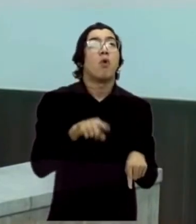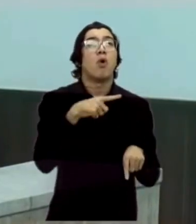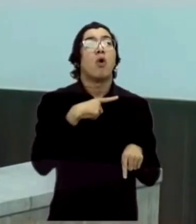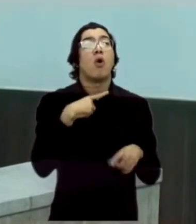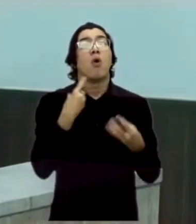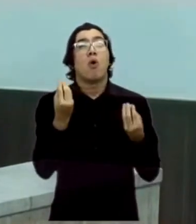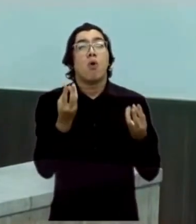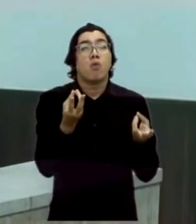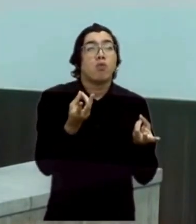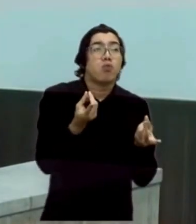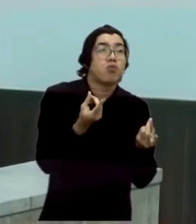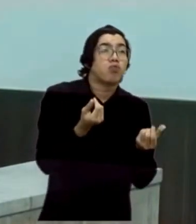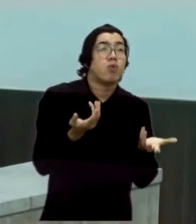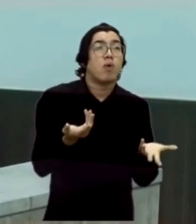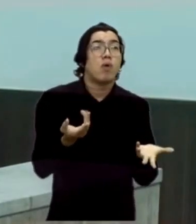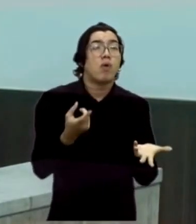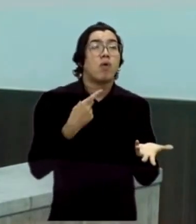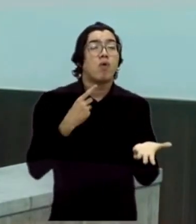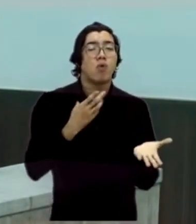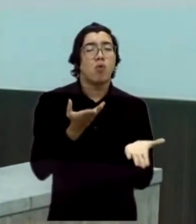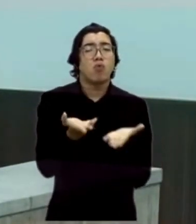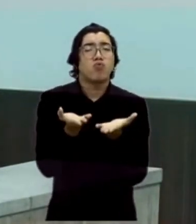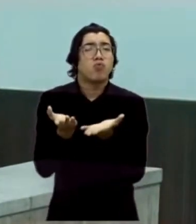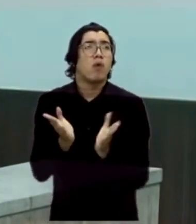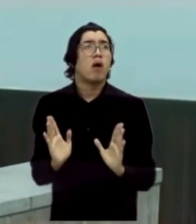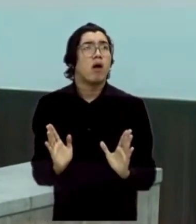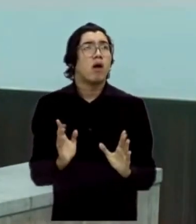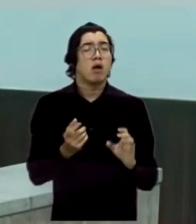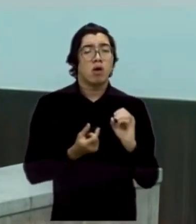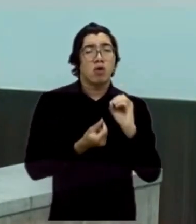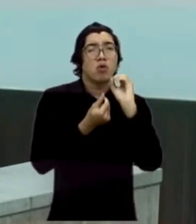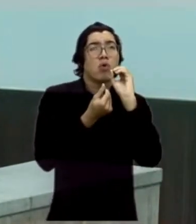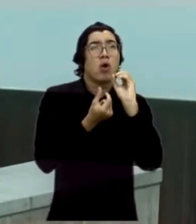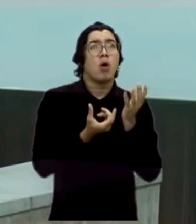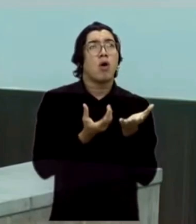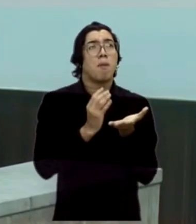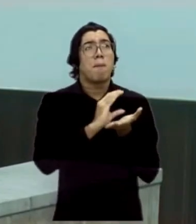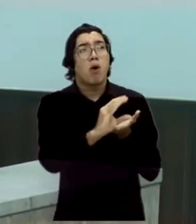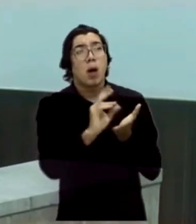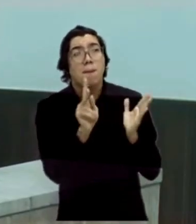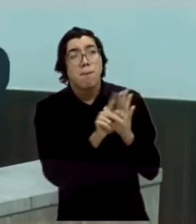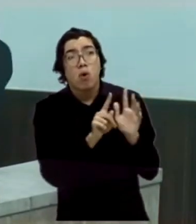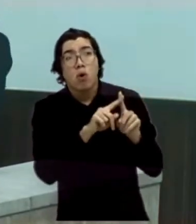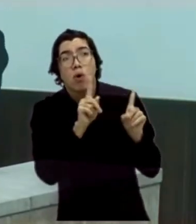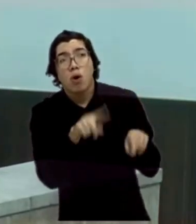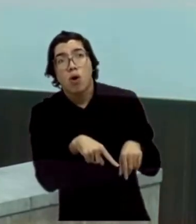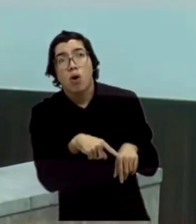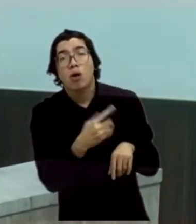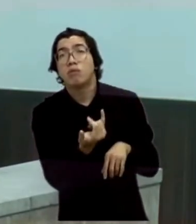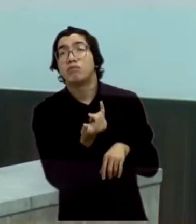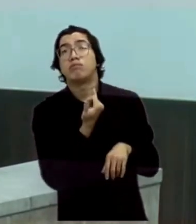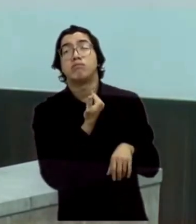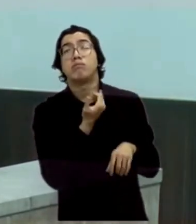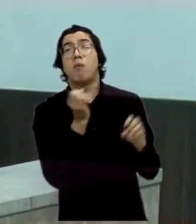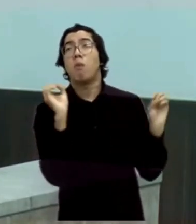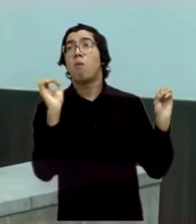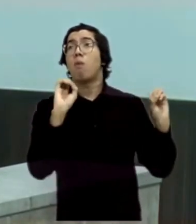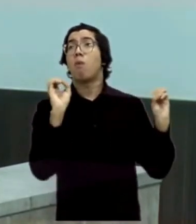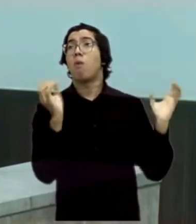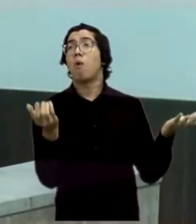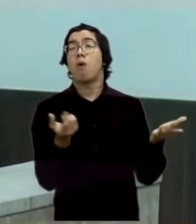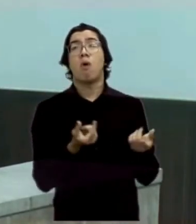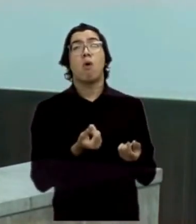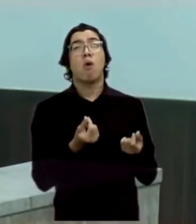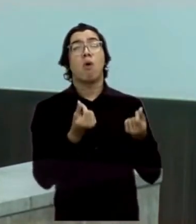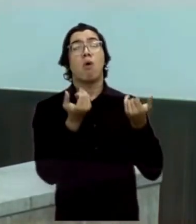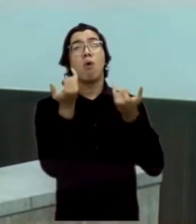como é que chegam nos dados como é que tem número de atendimento quanto é que é investido em programa tal a b e c não tem não Se informa não se